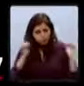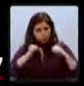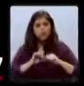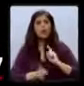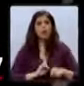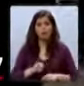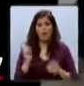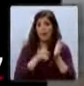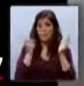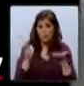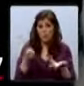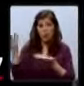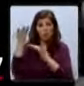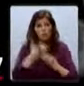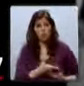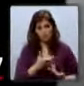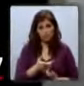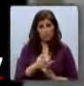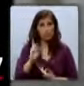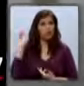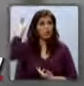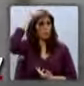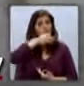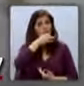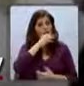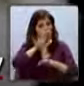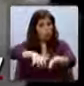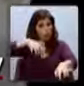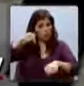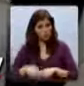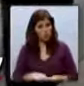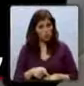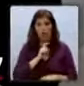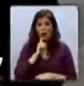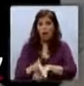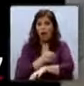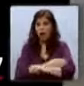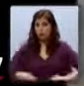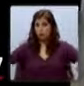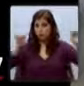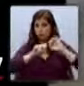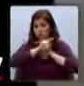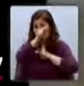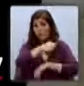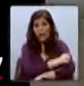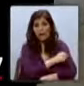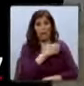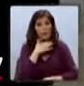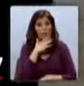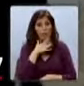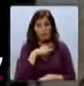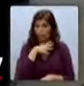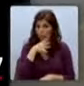Nos Estados Unidos, a convite dos republicanos para falar hoje no Congresso, sem aviso prévio à Casa Branca, como prevê o